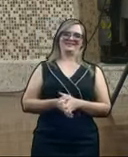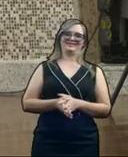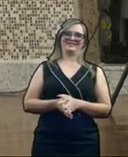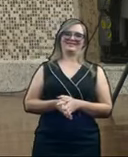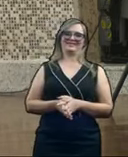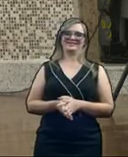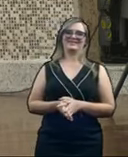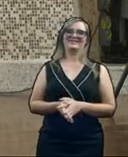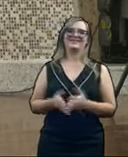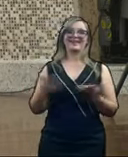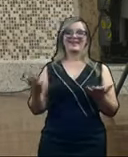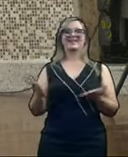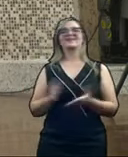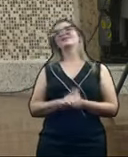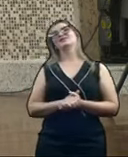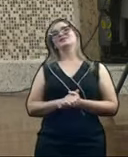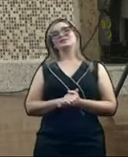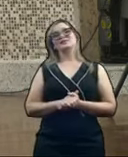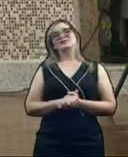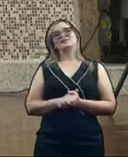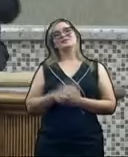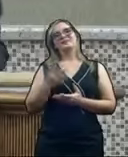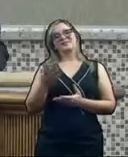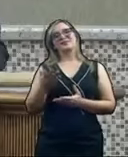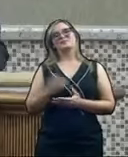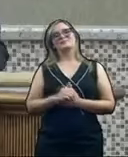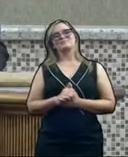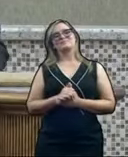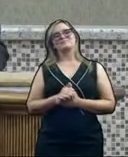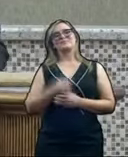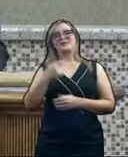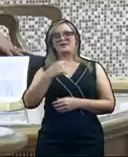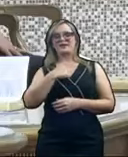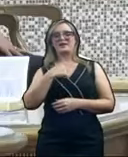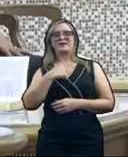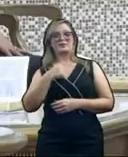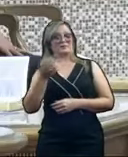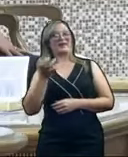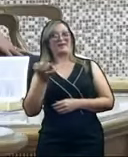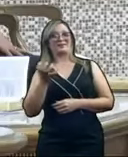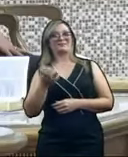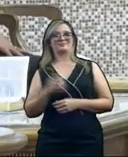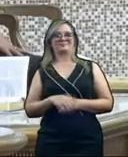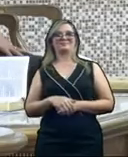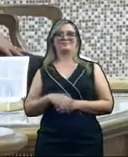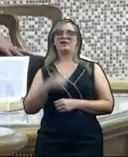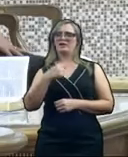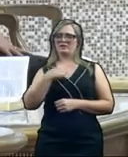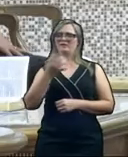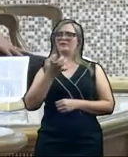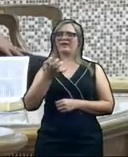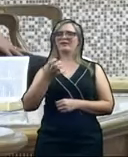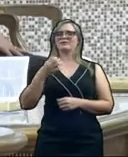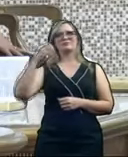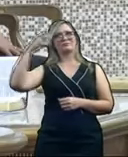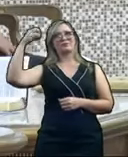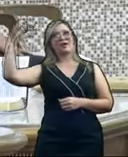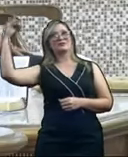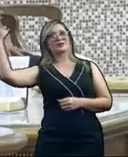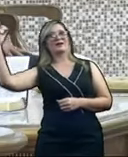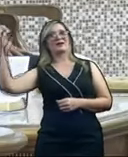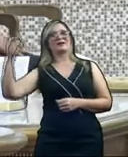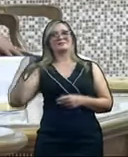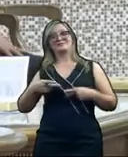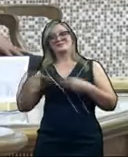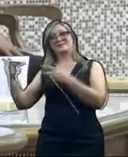viaja né Weliton visita parente Então você vai visitar os parentes Agora mesmo eu tô ensaiando caçando um jeito de ir lá na casa do Paulo meu irmão para visitar e dá uma